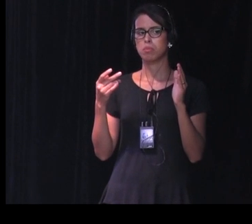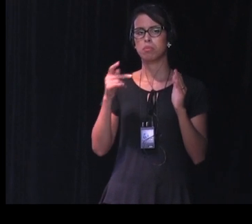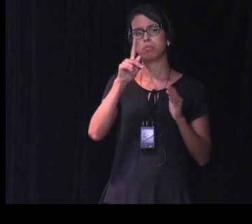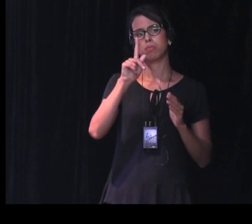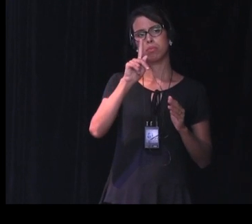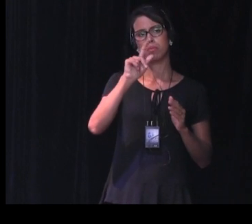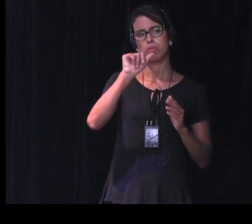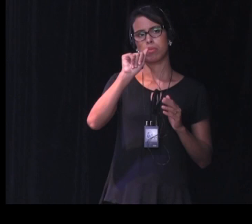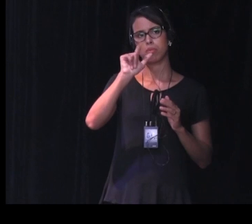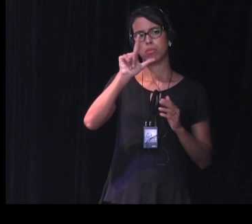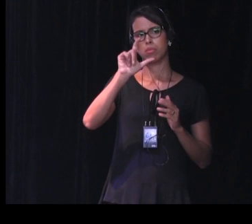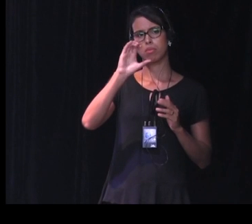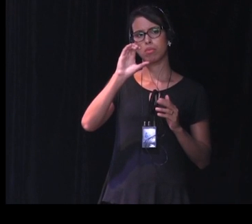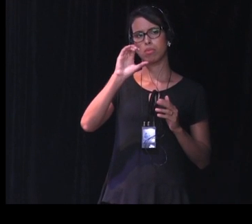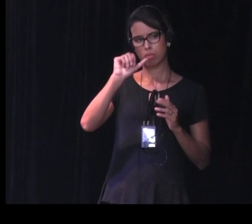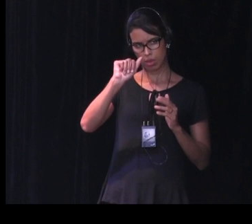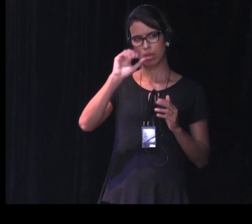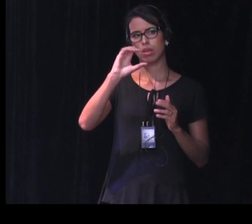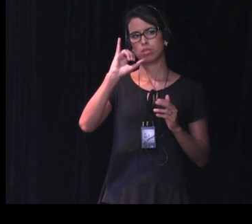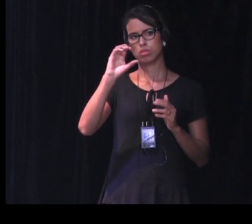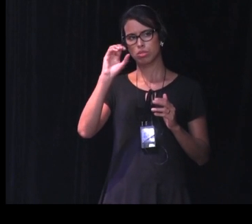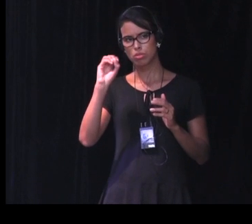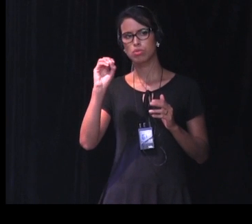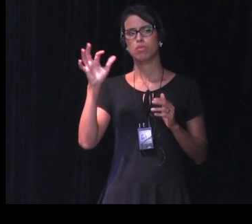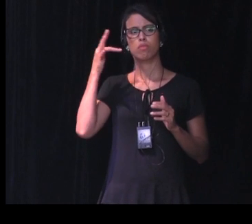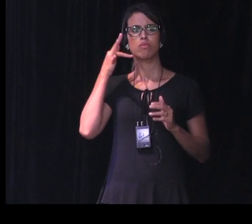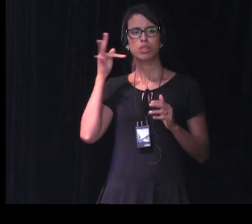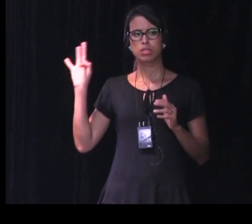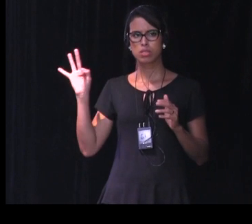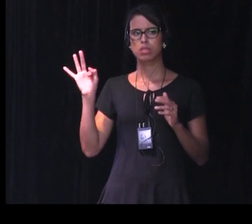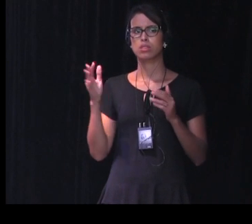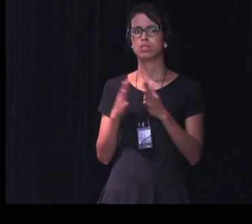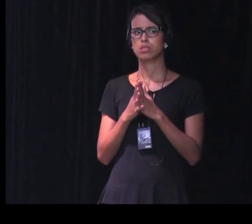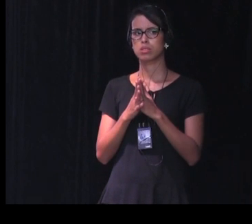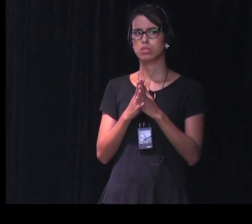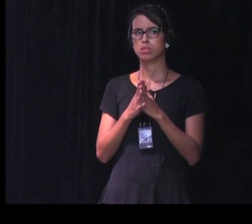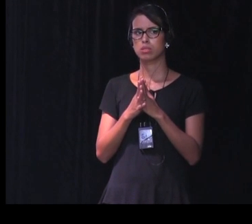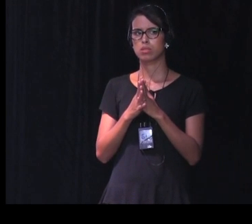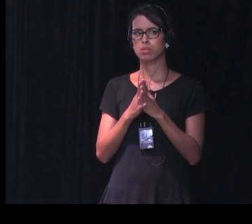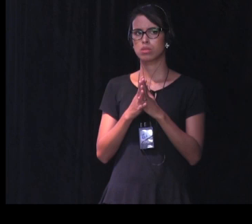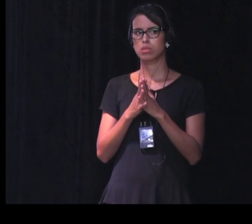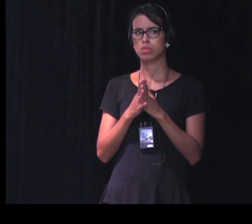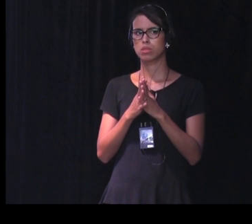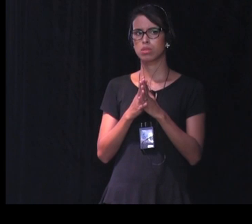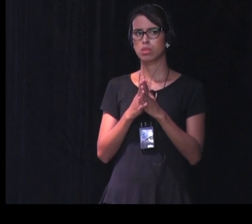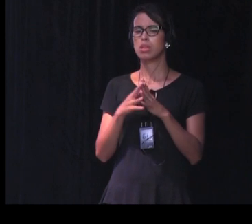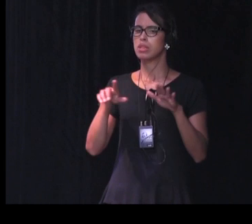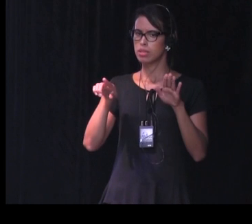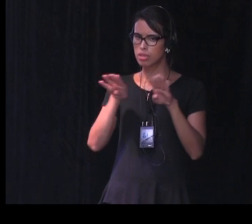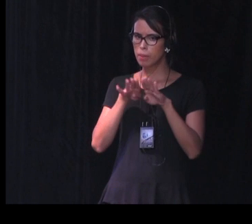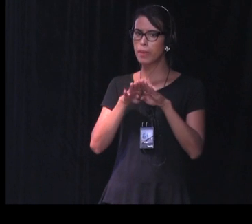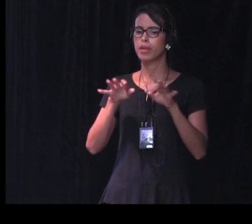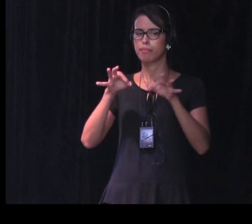constituiu no Palácio da Exposição, na Galeria das Máquinas, na Galeria Francesa. Monta um jornal, porque como